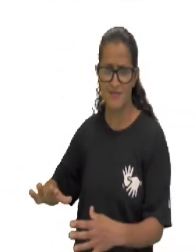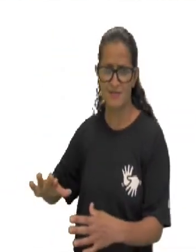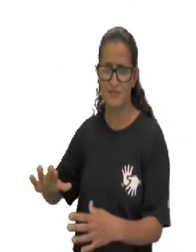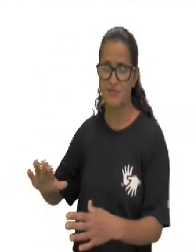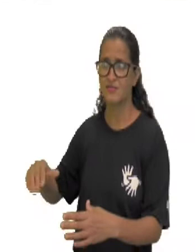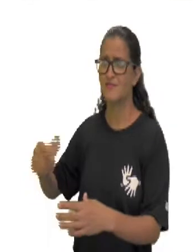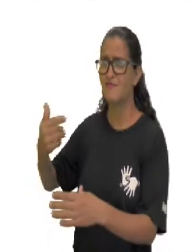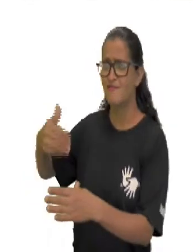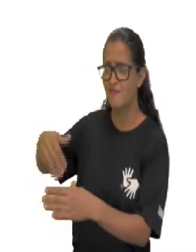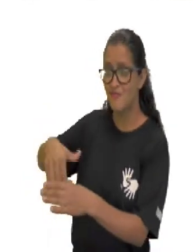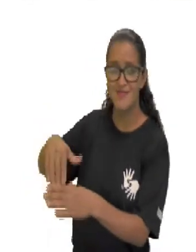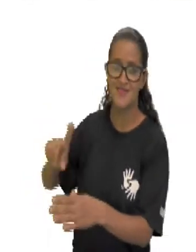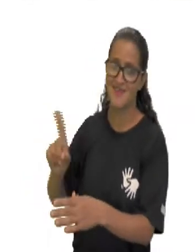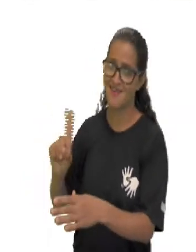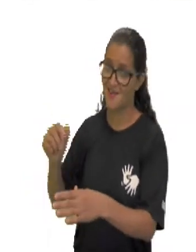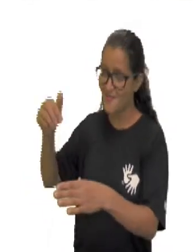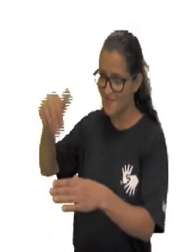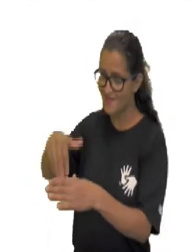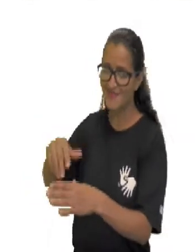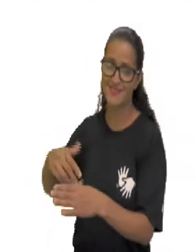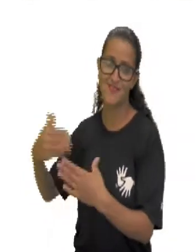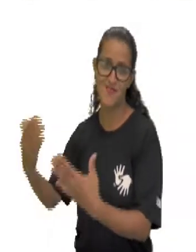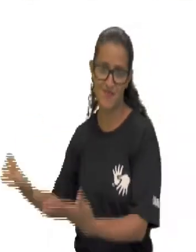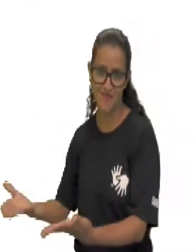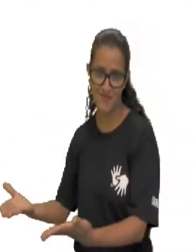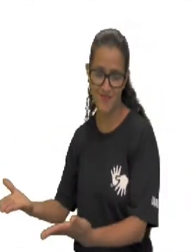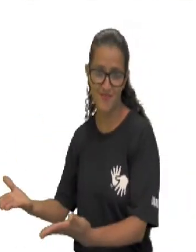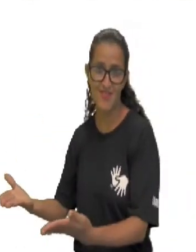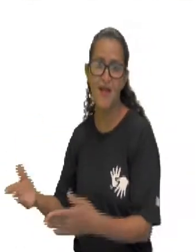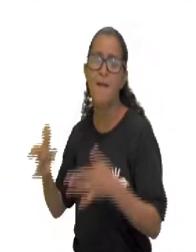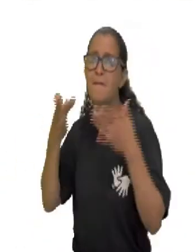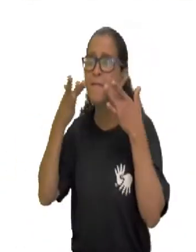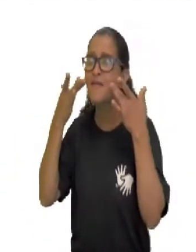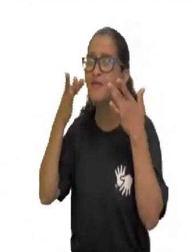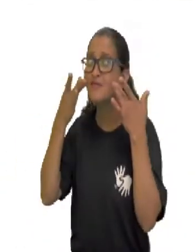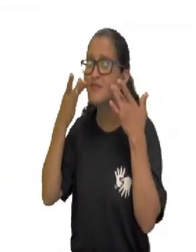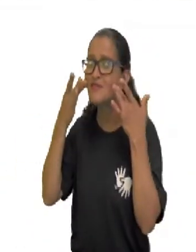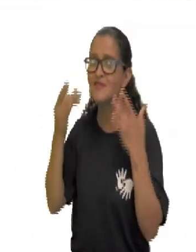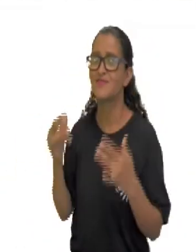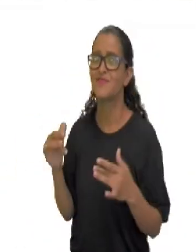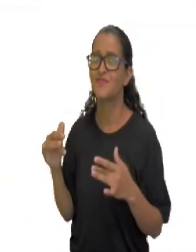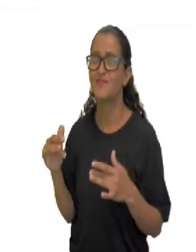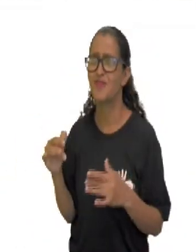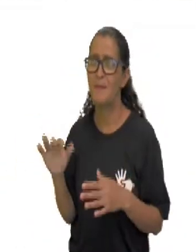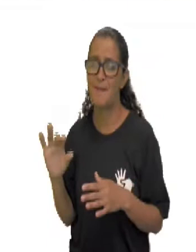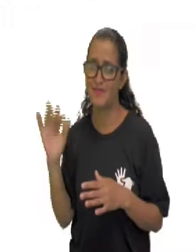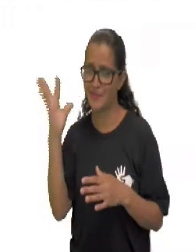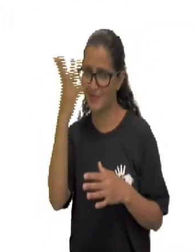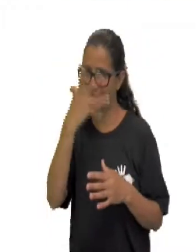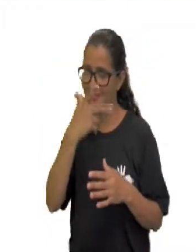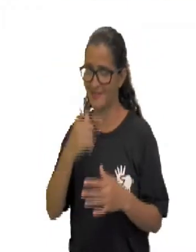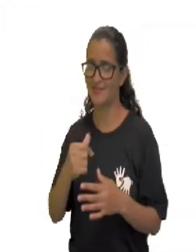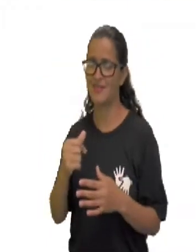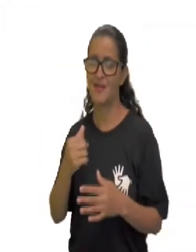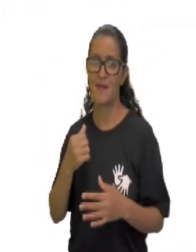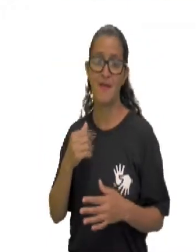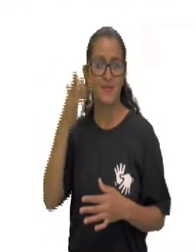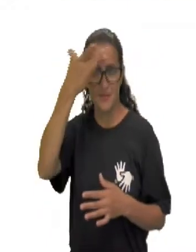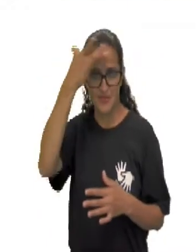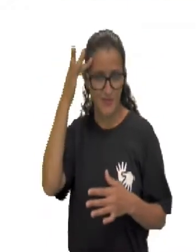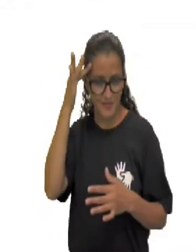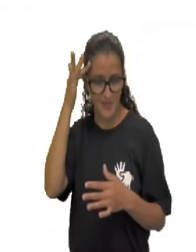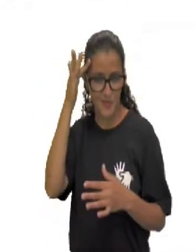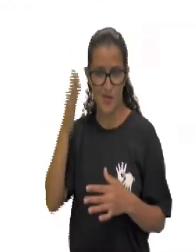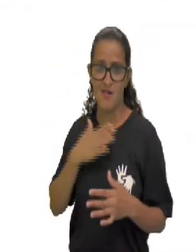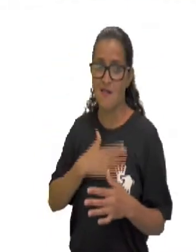os recursos para que uma peça teatral seja feita, né, e muito bem feita. No teatro de rua,